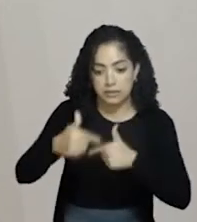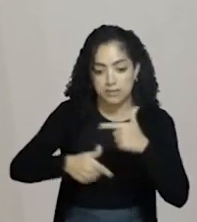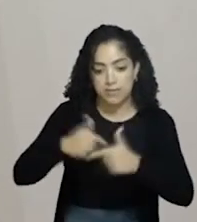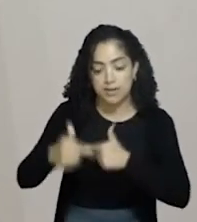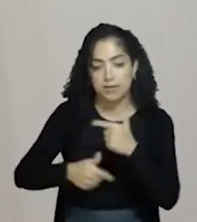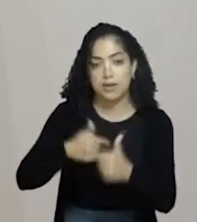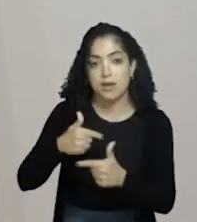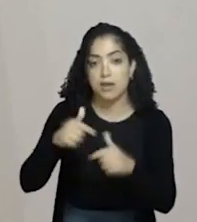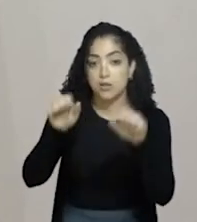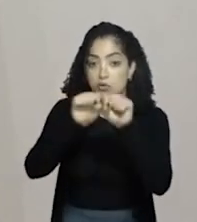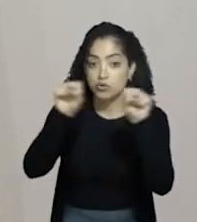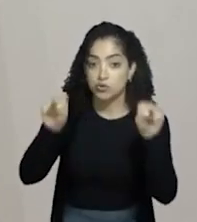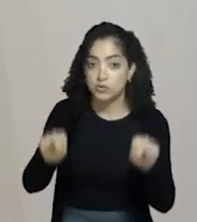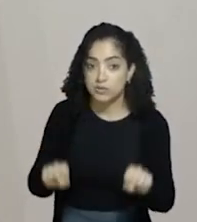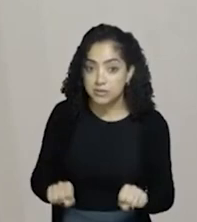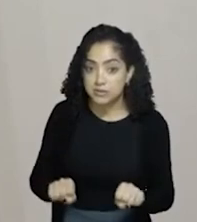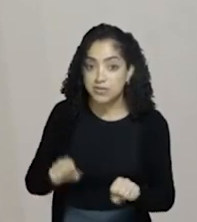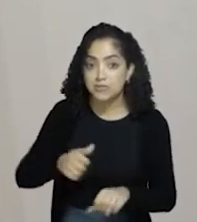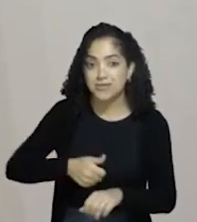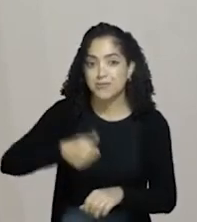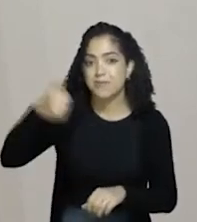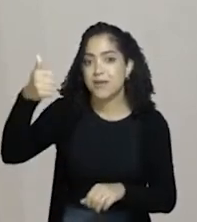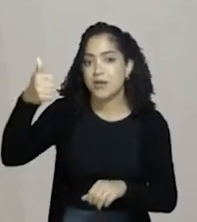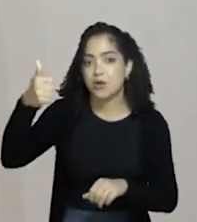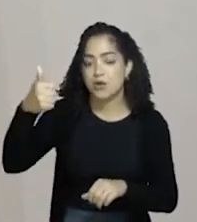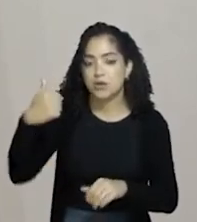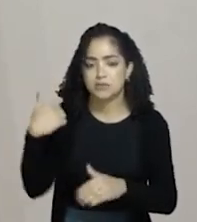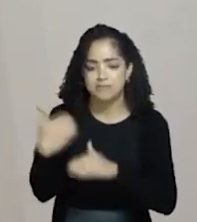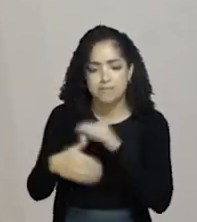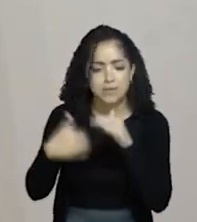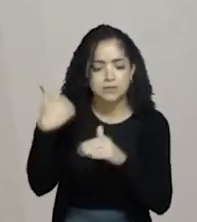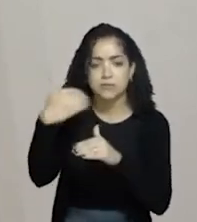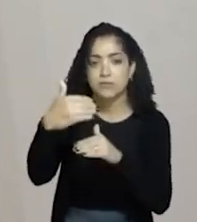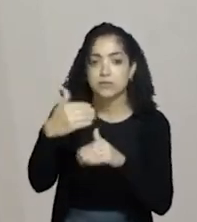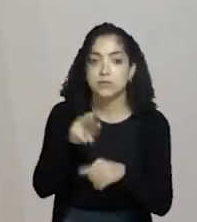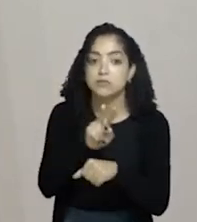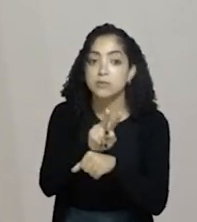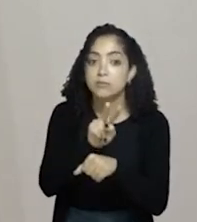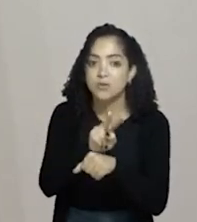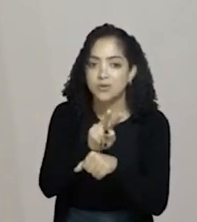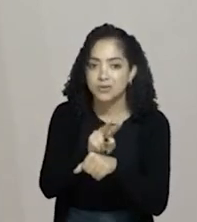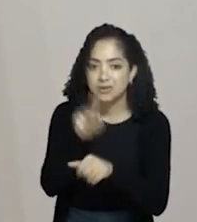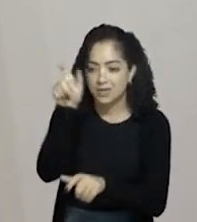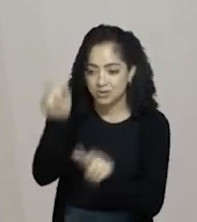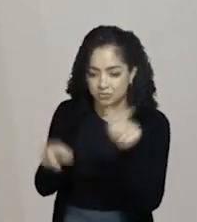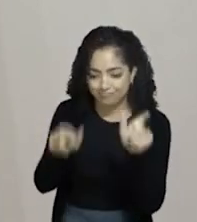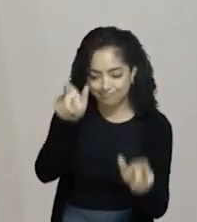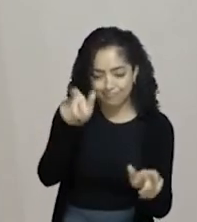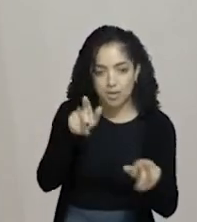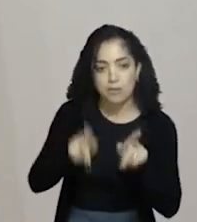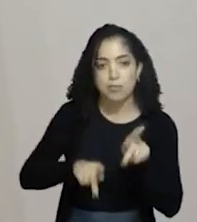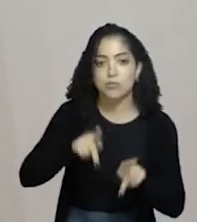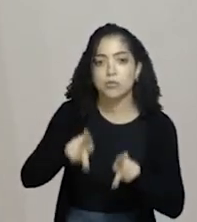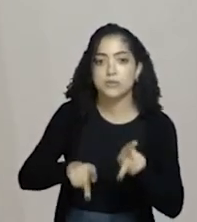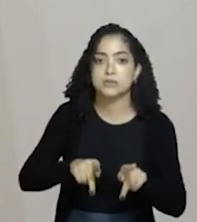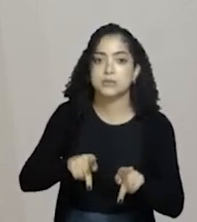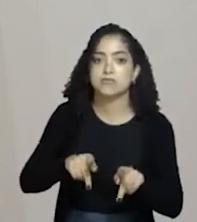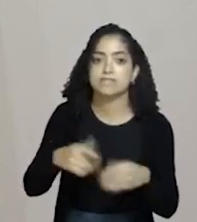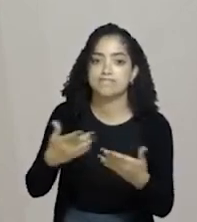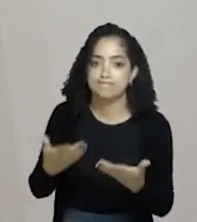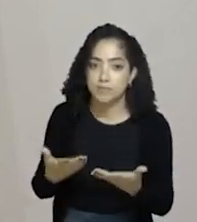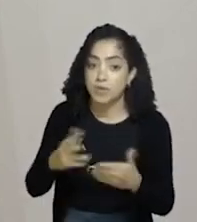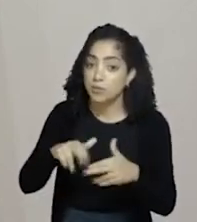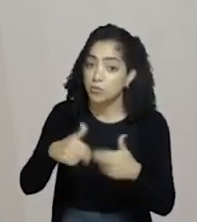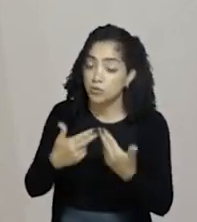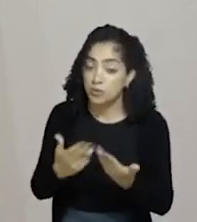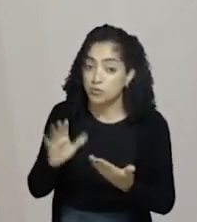dos sistemas melhores e mais avançados e que mais protegem os cidadão Catarinense justamente por causa